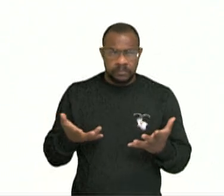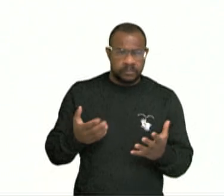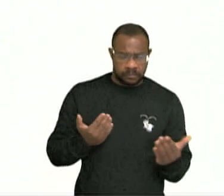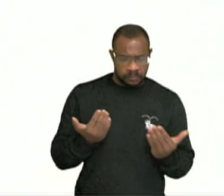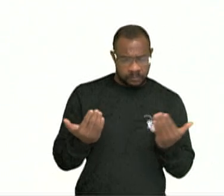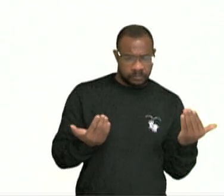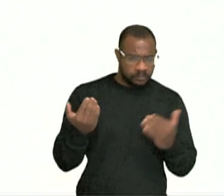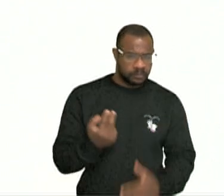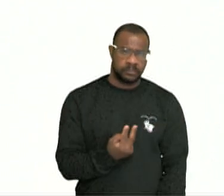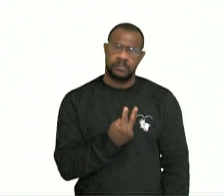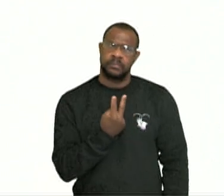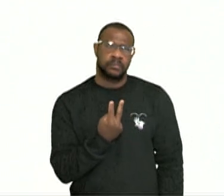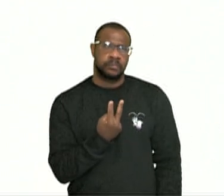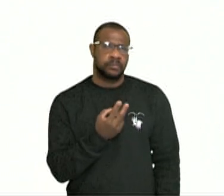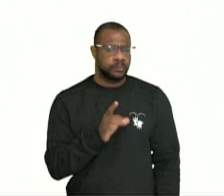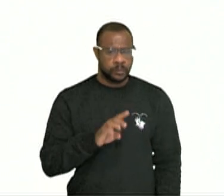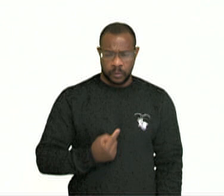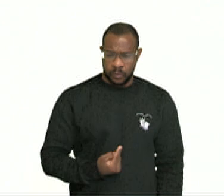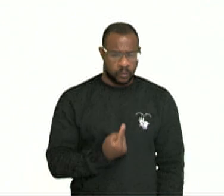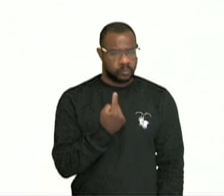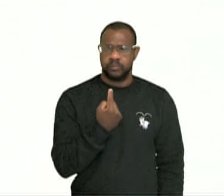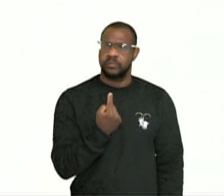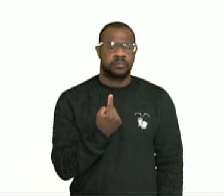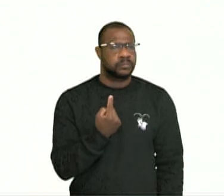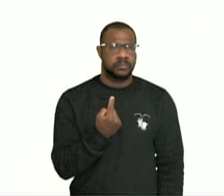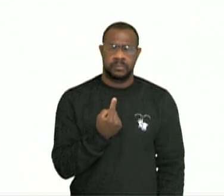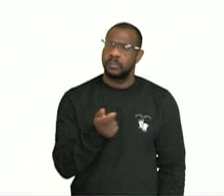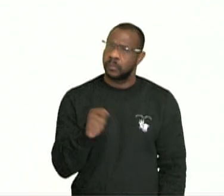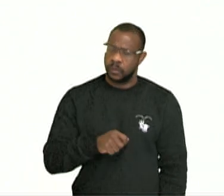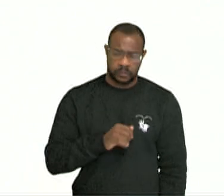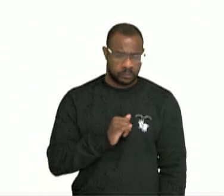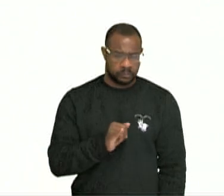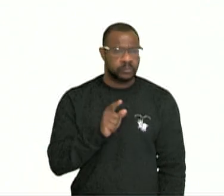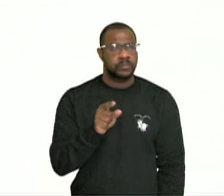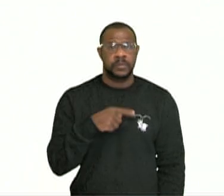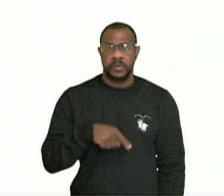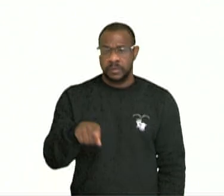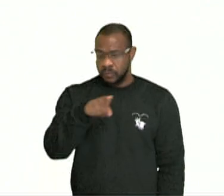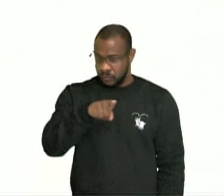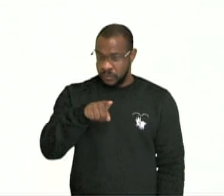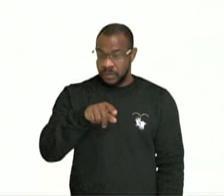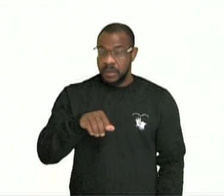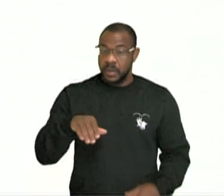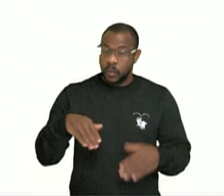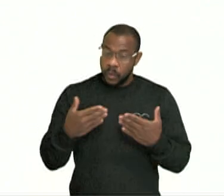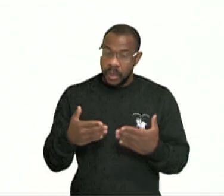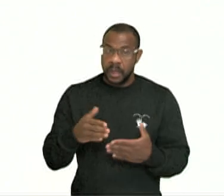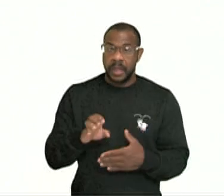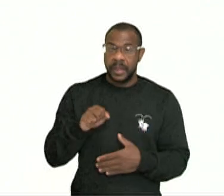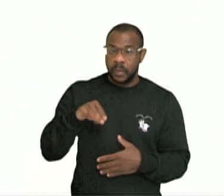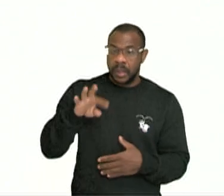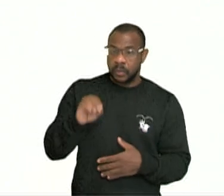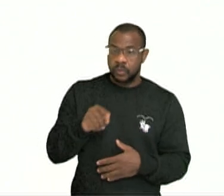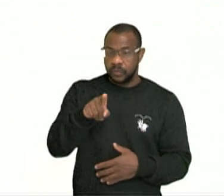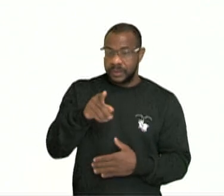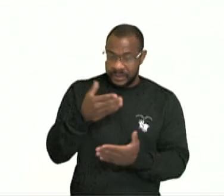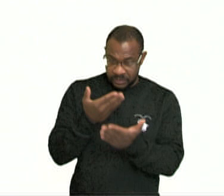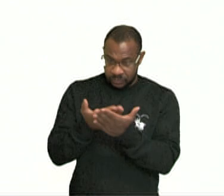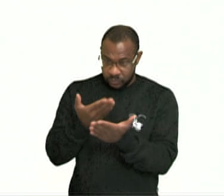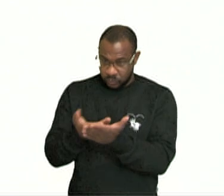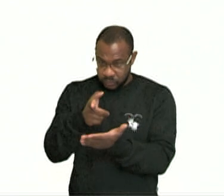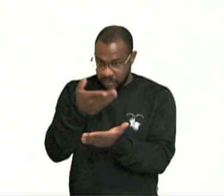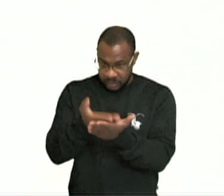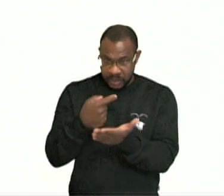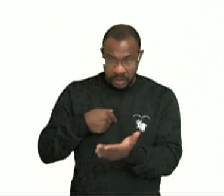comparar dois. Não é só um tempo. Eu posso dizer assim, enquanto você estuda, eu falo. Eu estou comparando